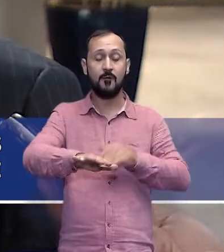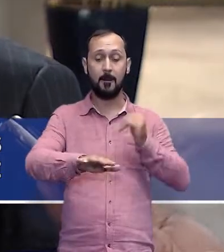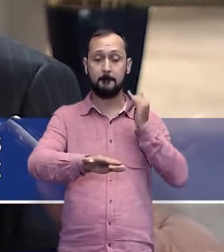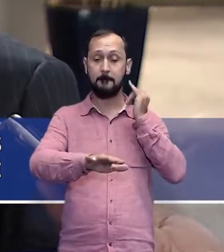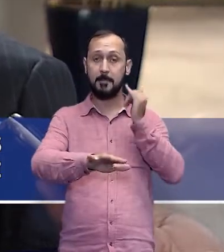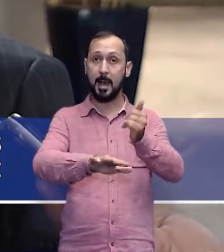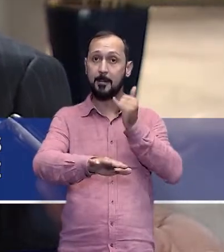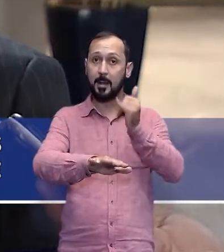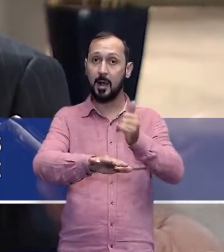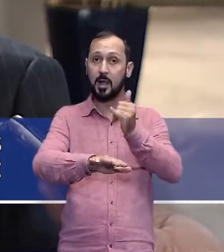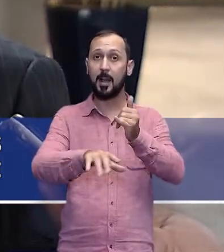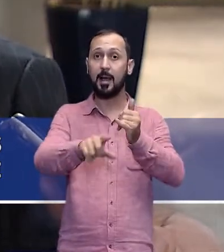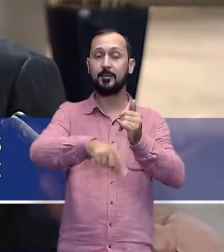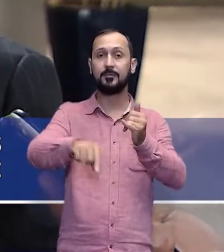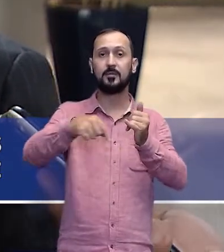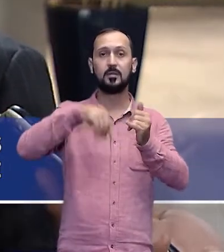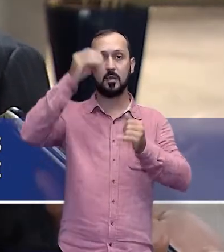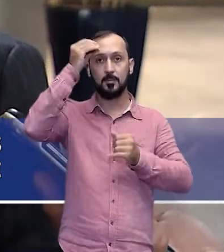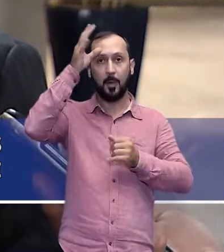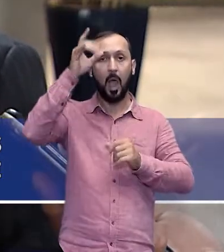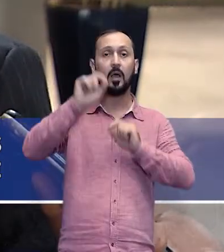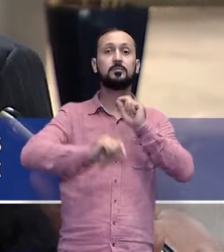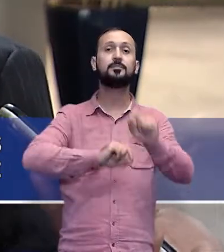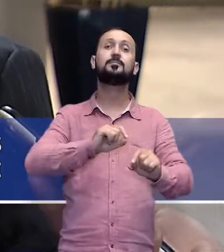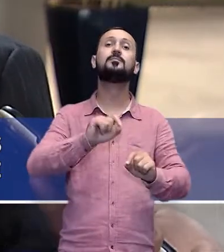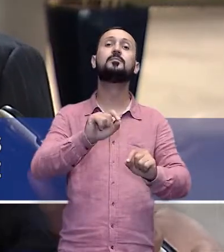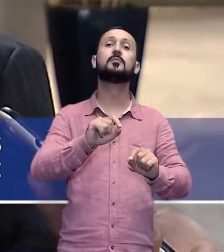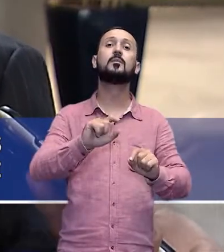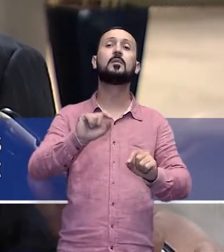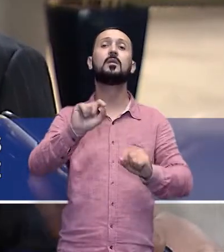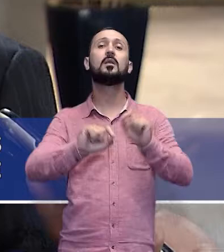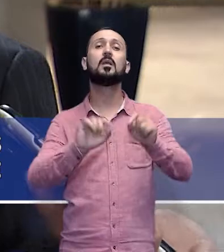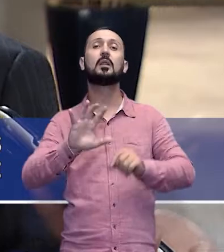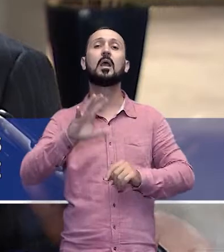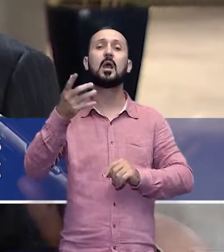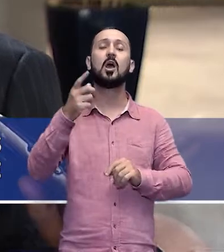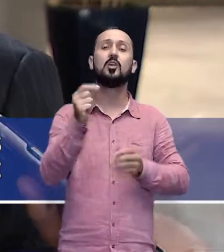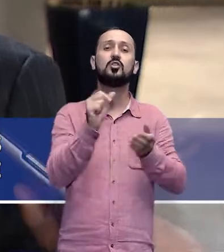venha saber do